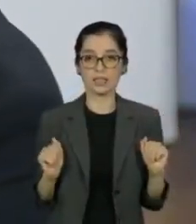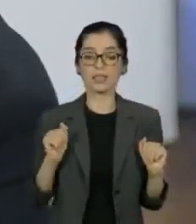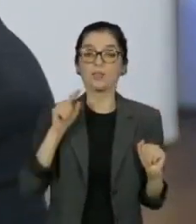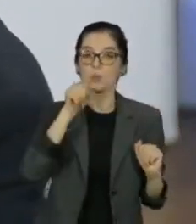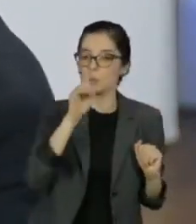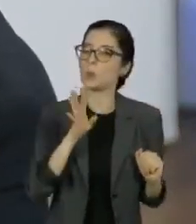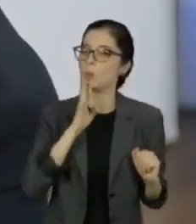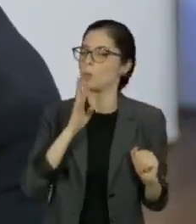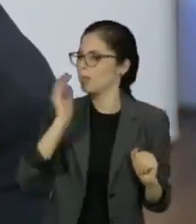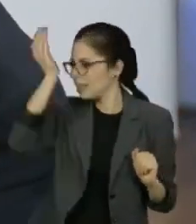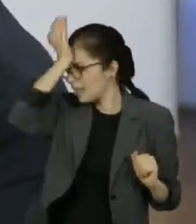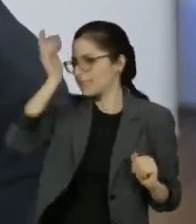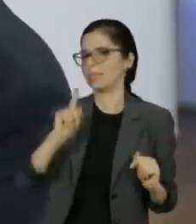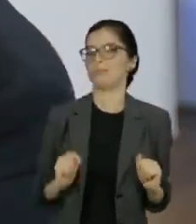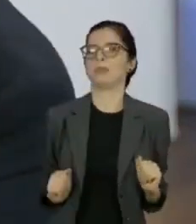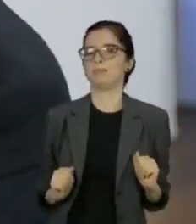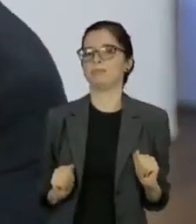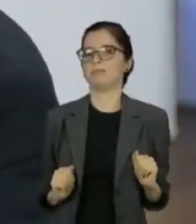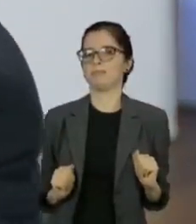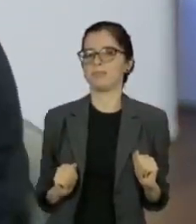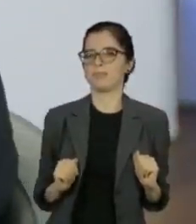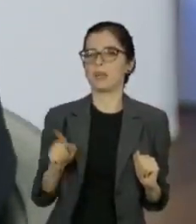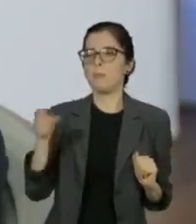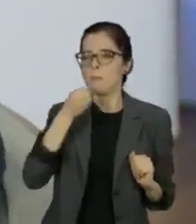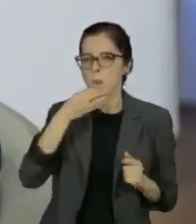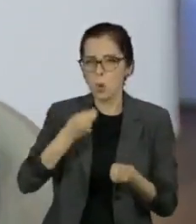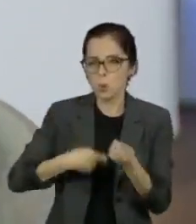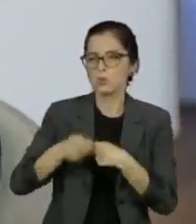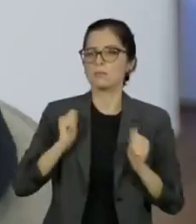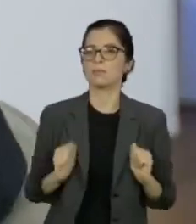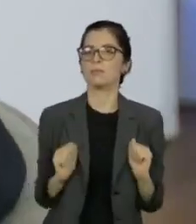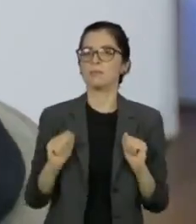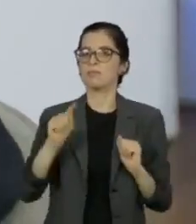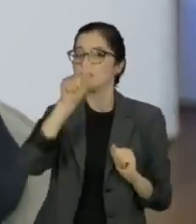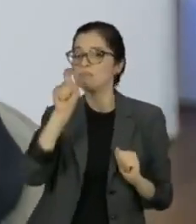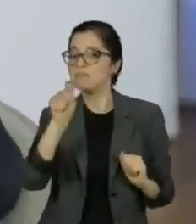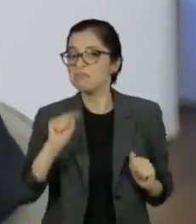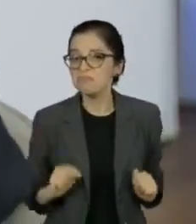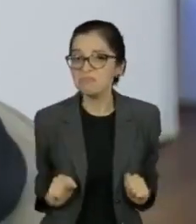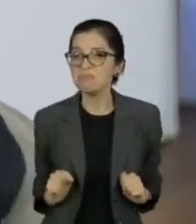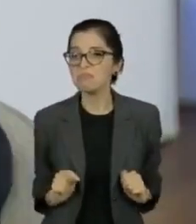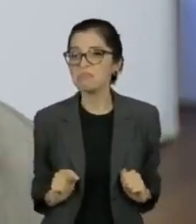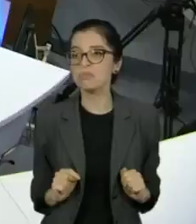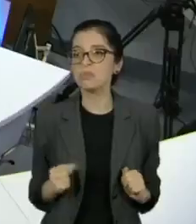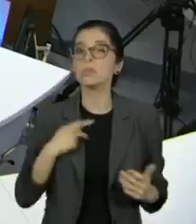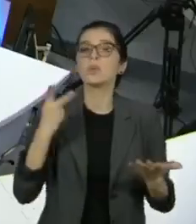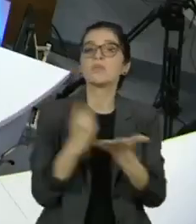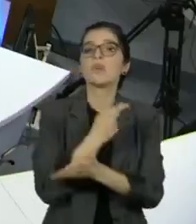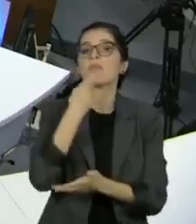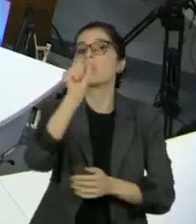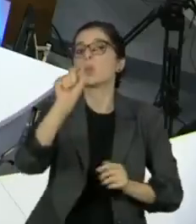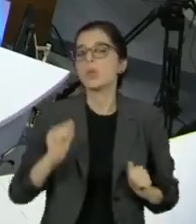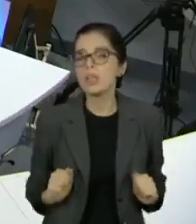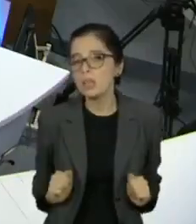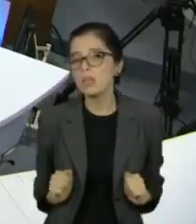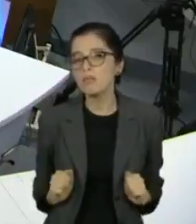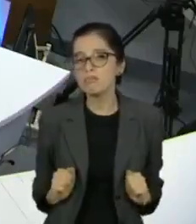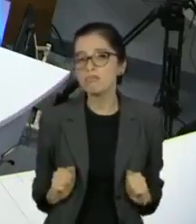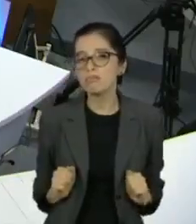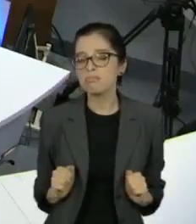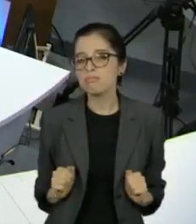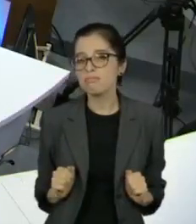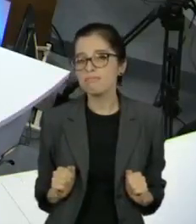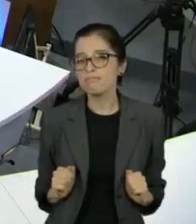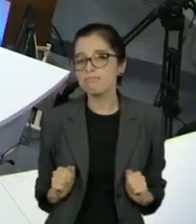ele é isso que é bom administrador essa tá e vou contar onde formal e erro meu sabe galera quando veio eu pude